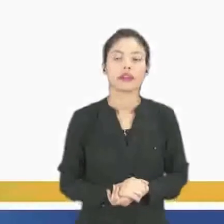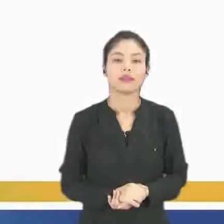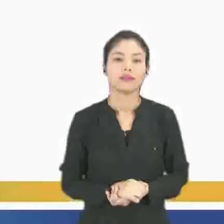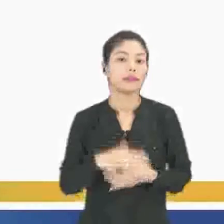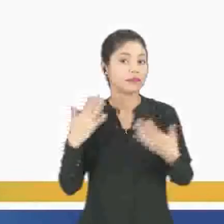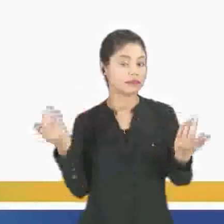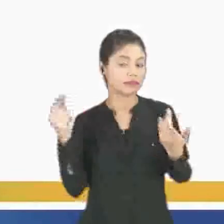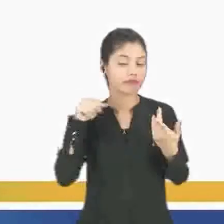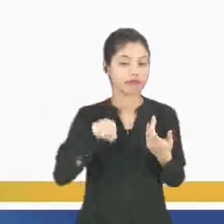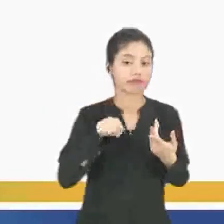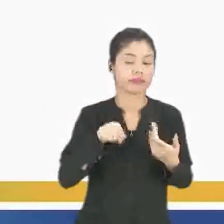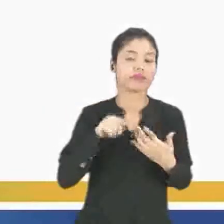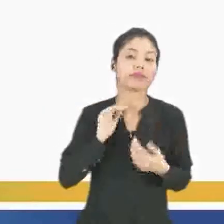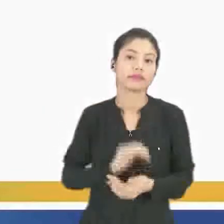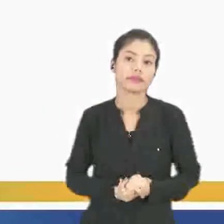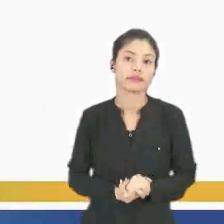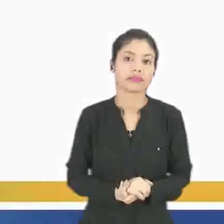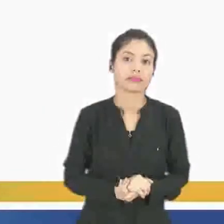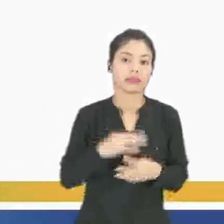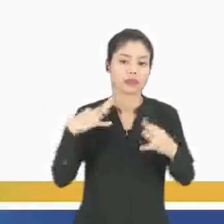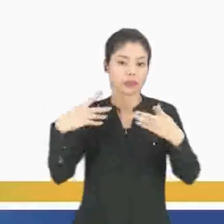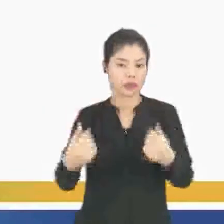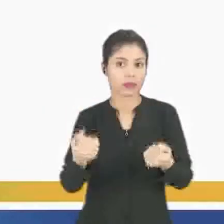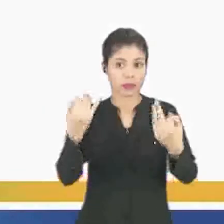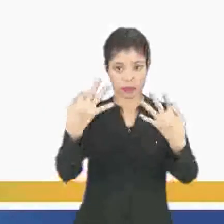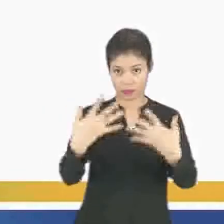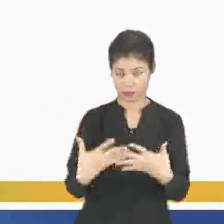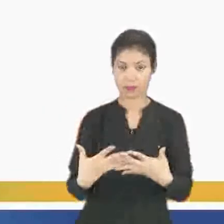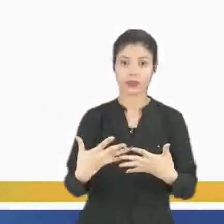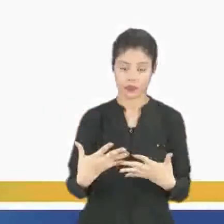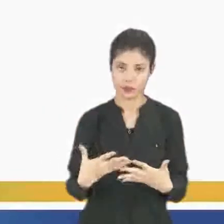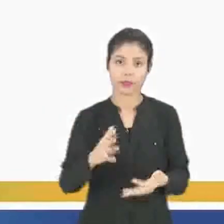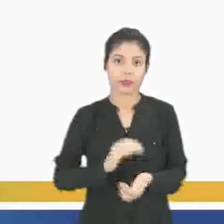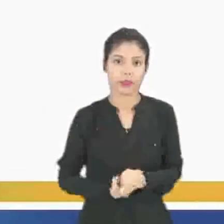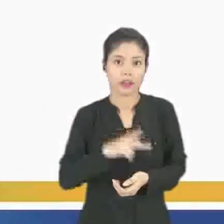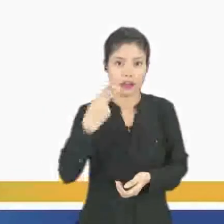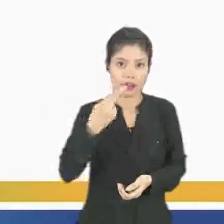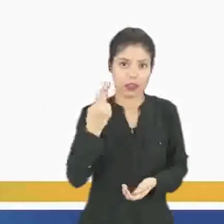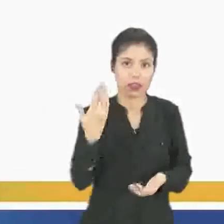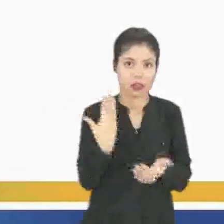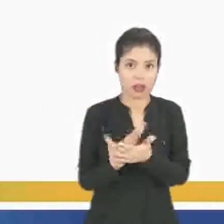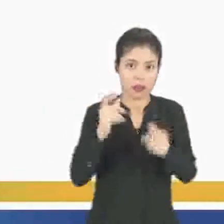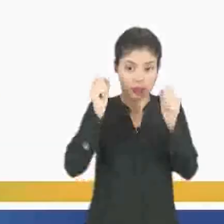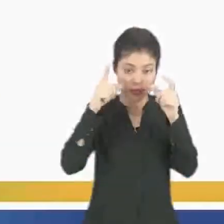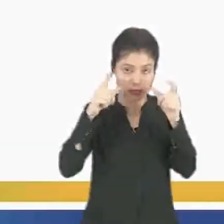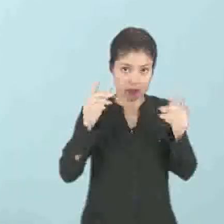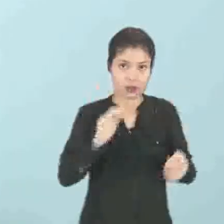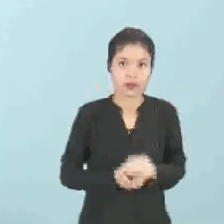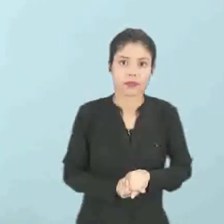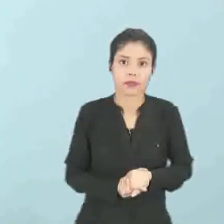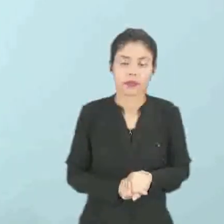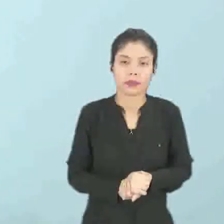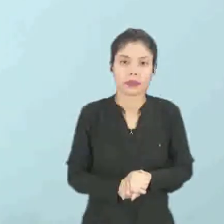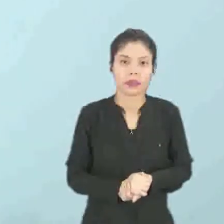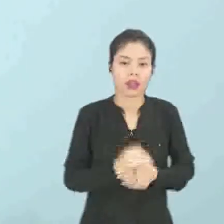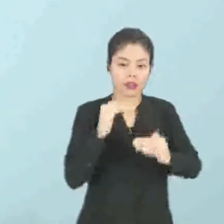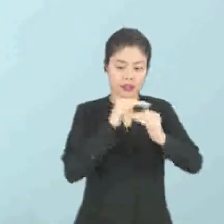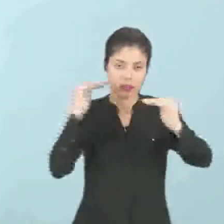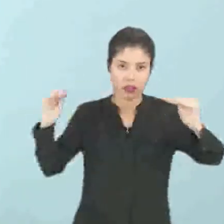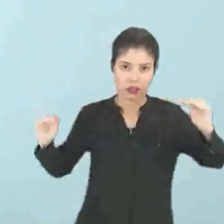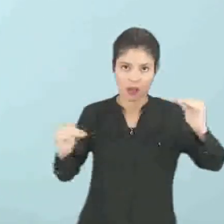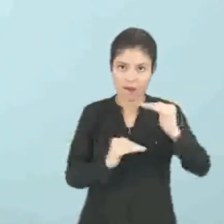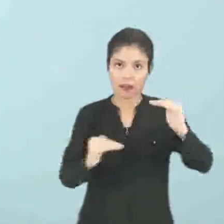E aí, diante de tudo que a gente estudou, diante daquilo que nós estamos observando em questão de